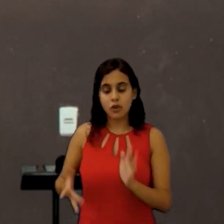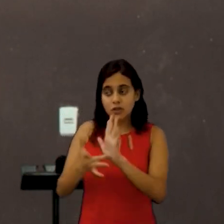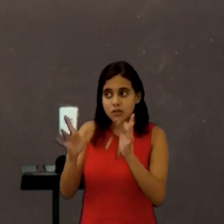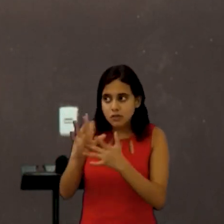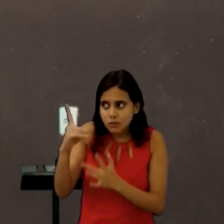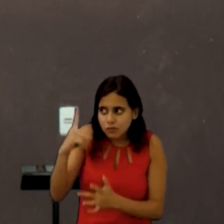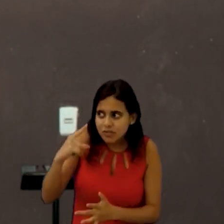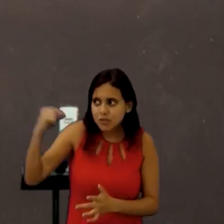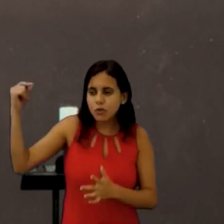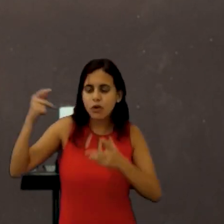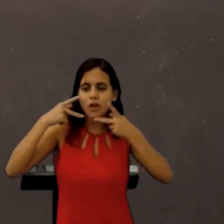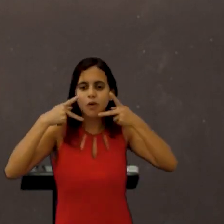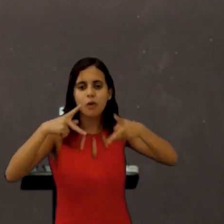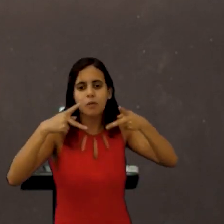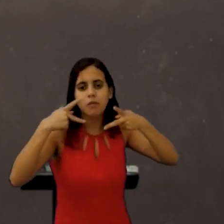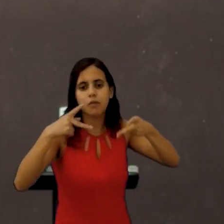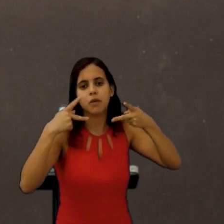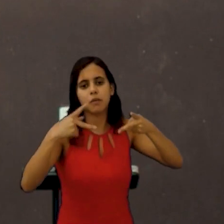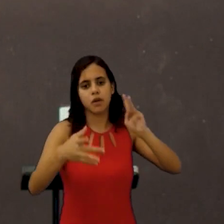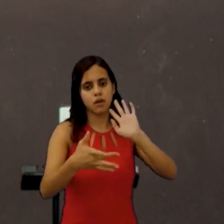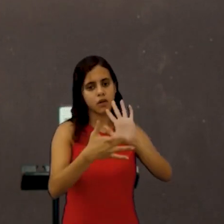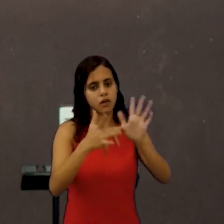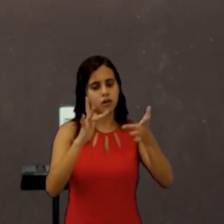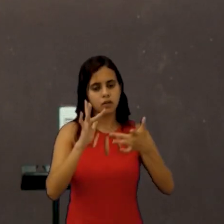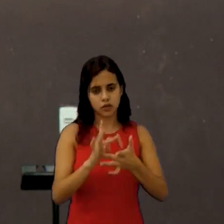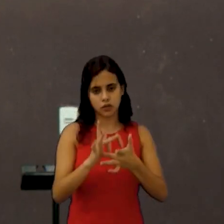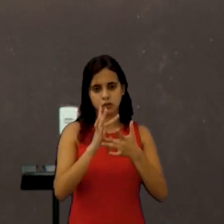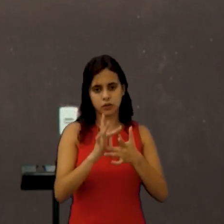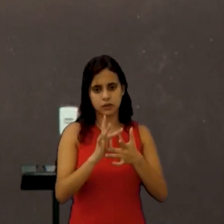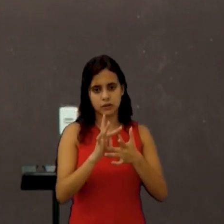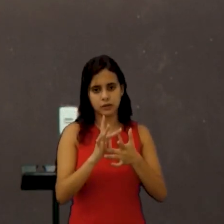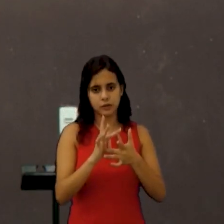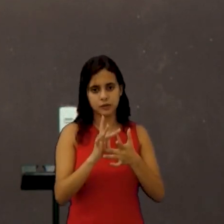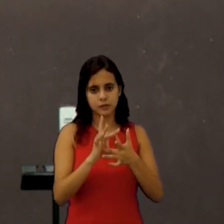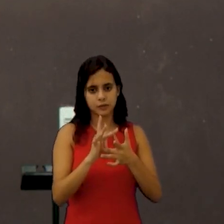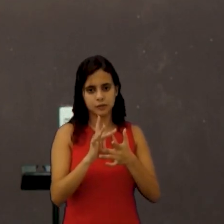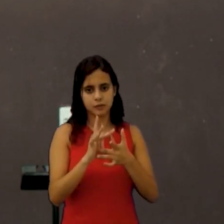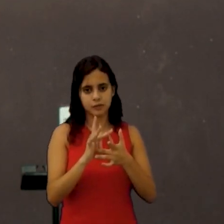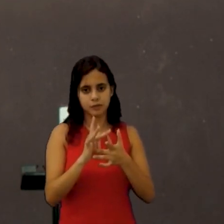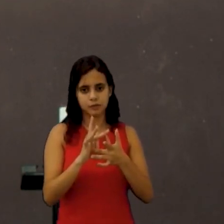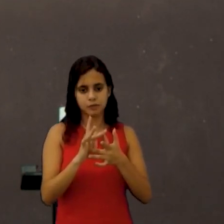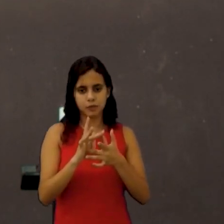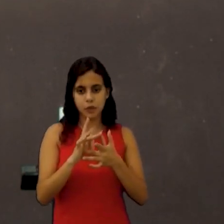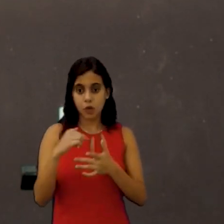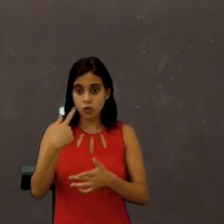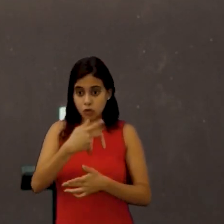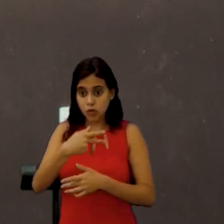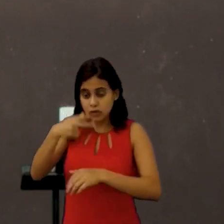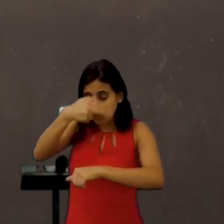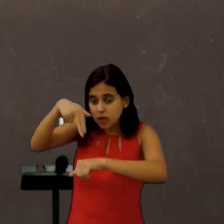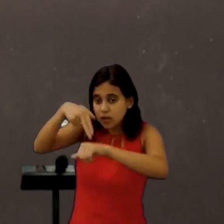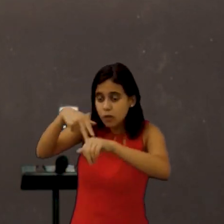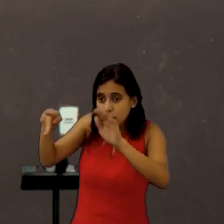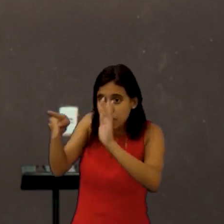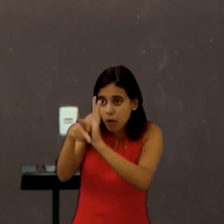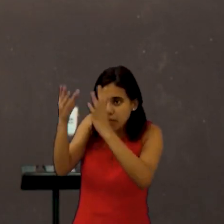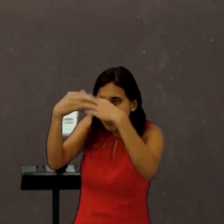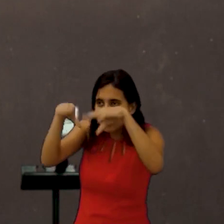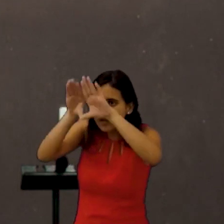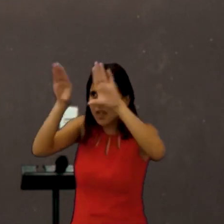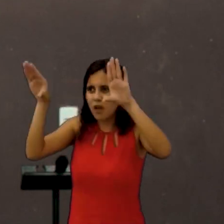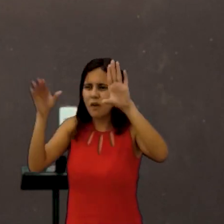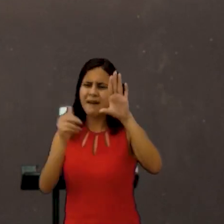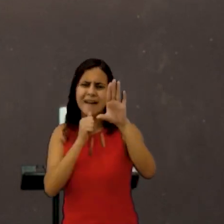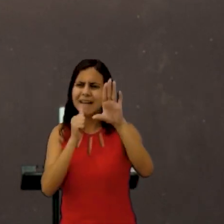nós. Embaixadores, aqueles que representam uma nação na qual eles não estão morando. Se você for ali